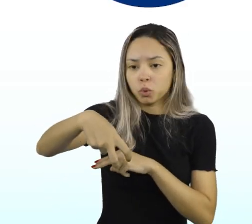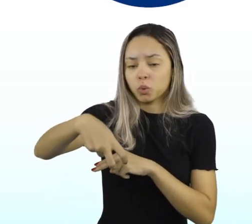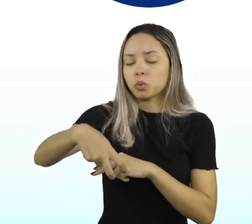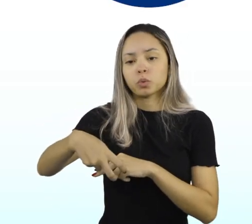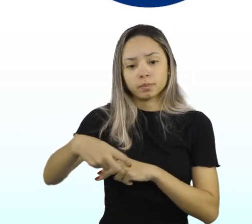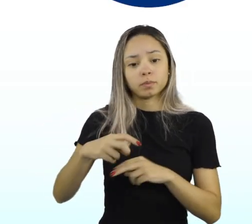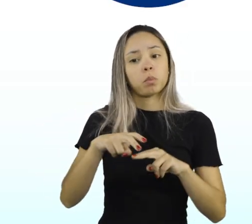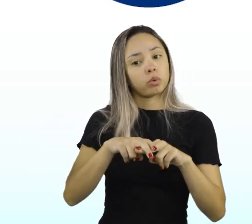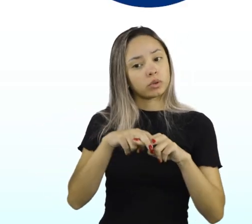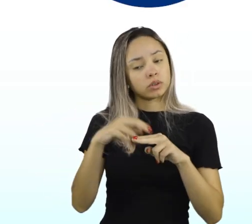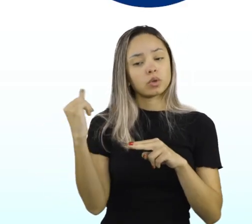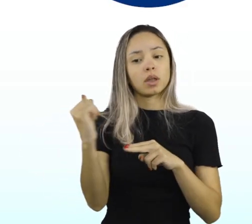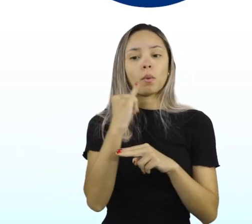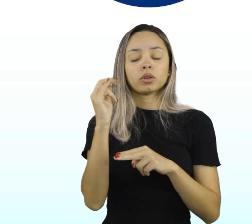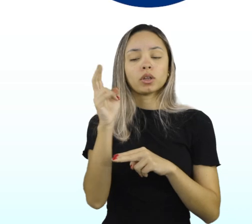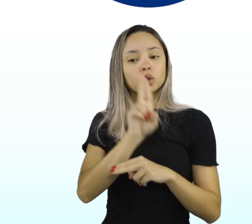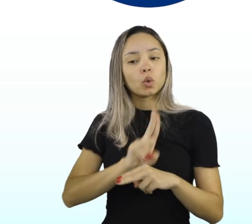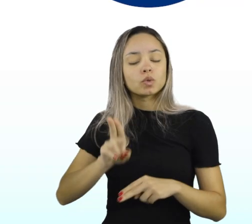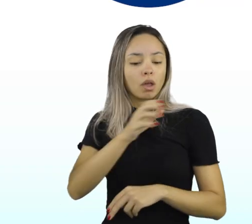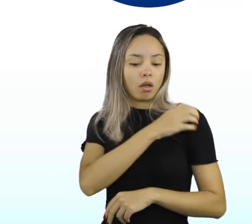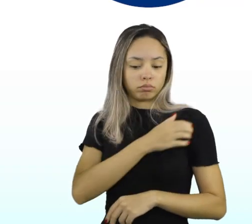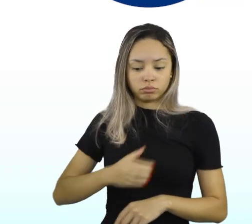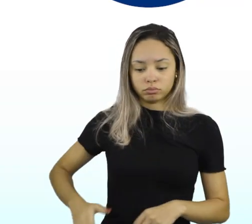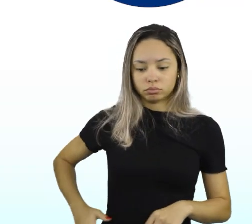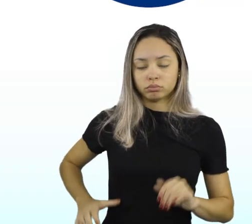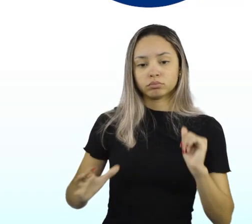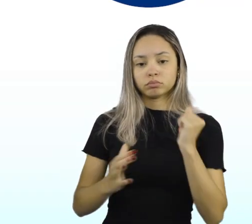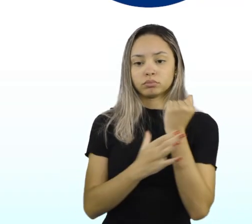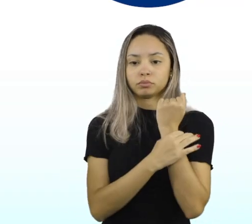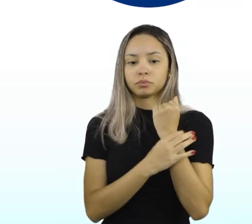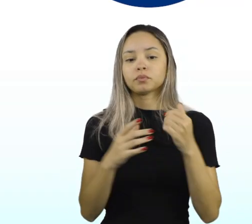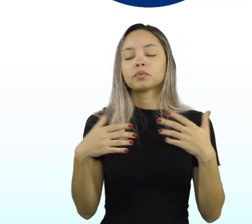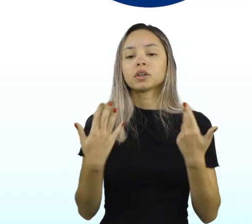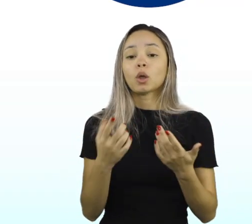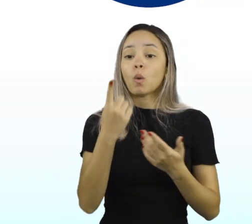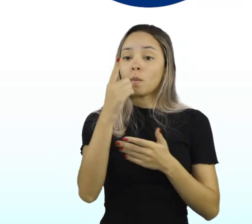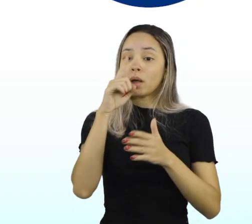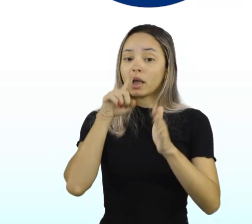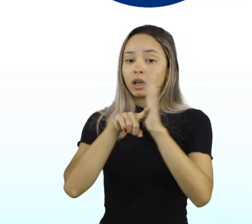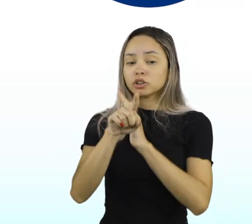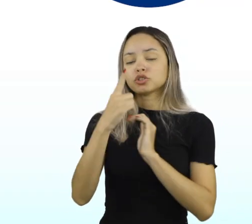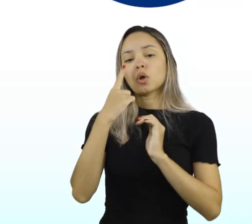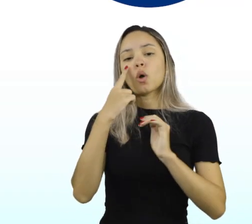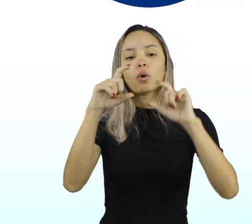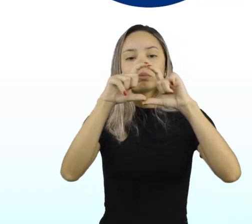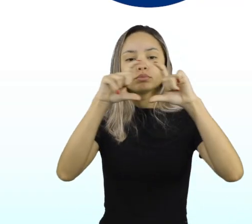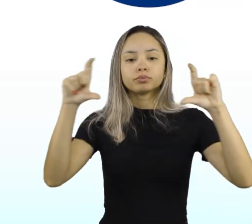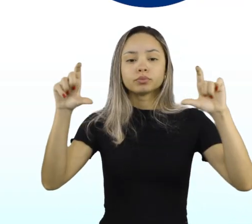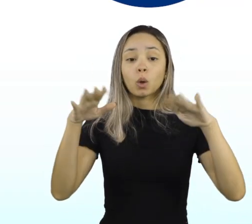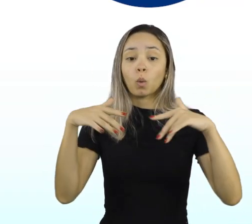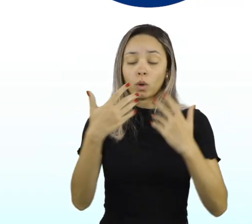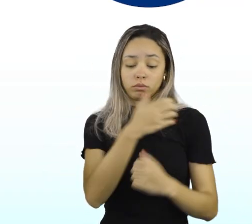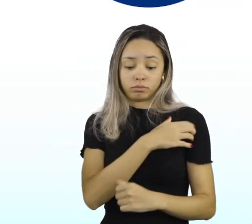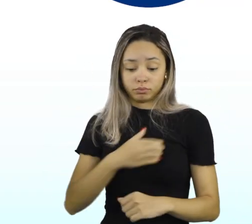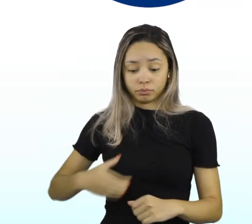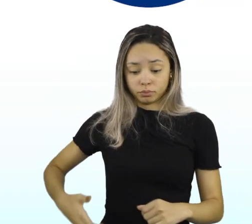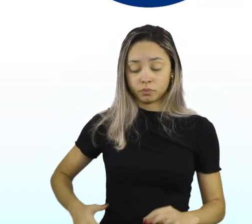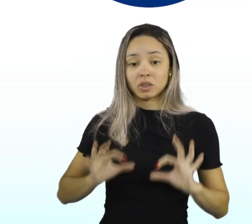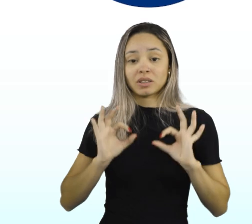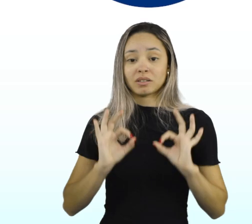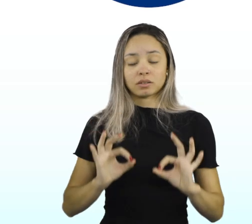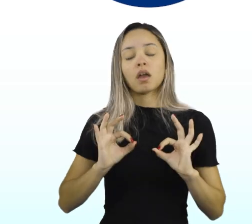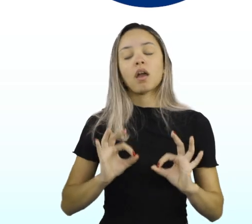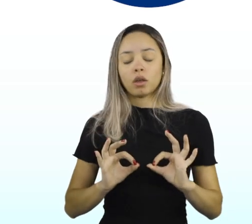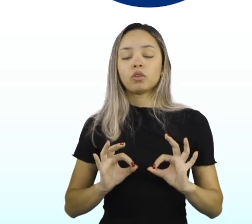é a importância do cinto de segurança. E ó, tá aí uma questãozinha para que você verifique. Quando o cinto de segurança é colocado de maneira correta, a